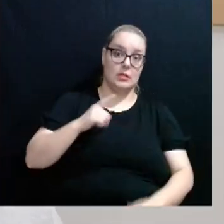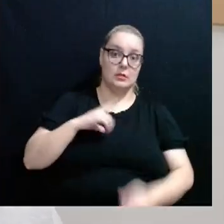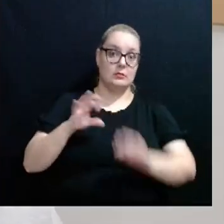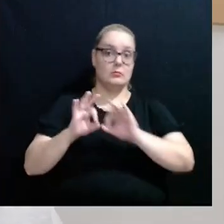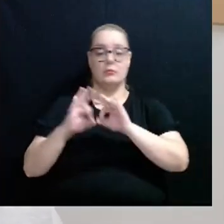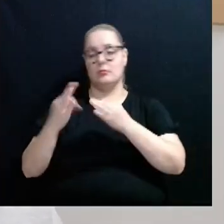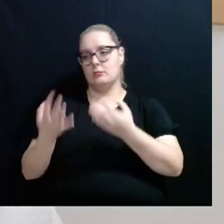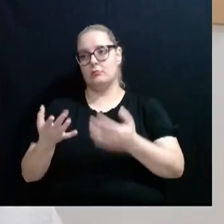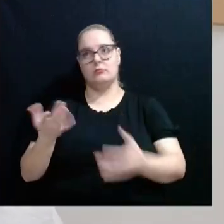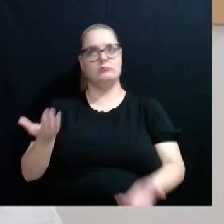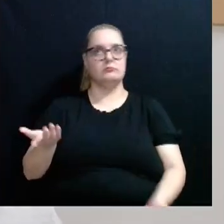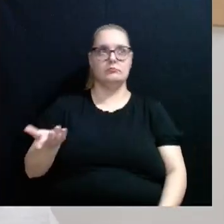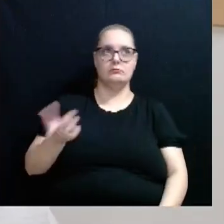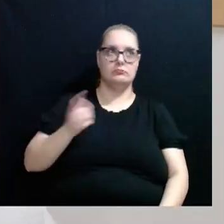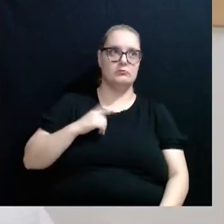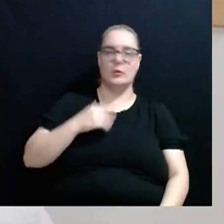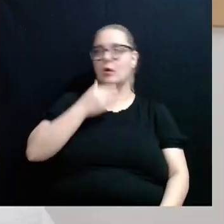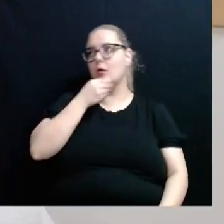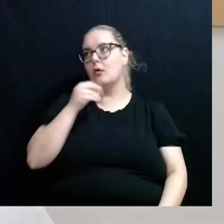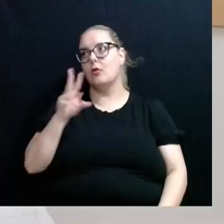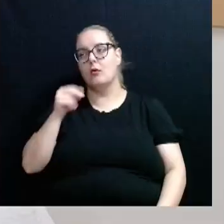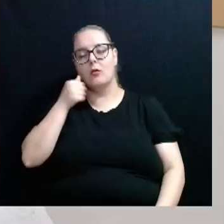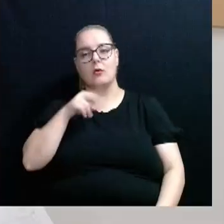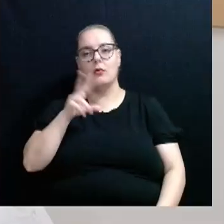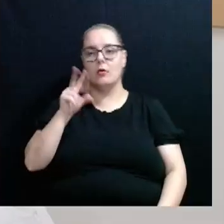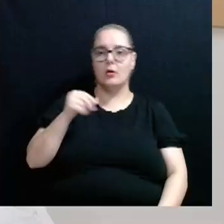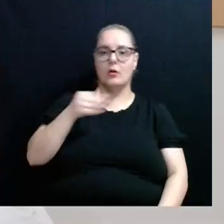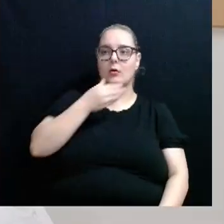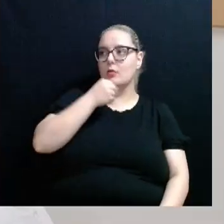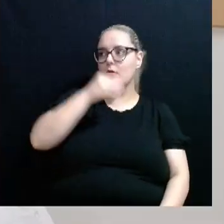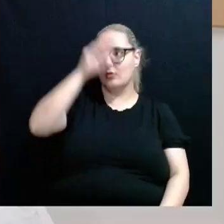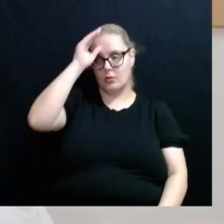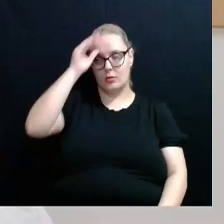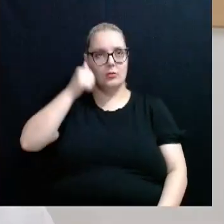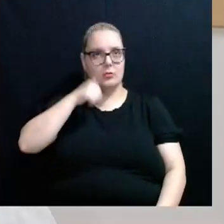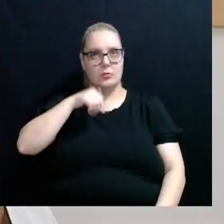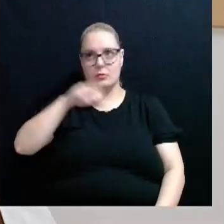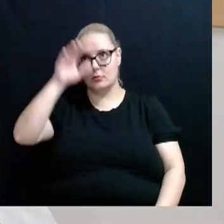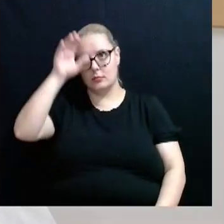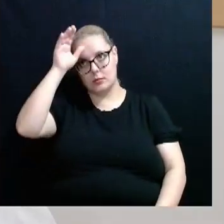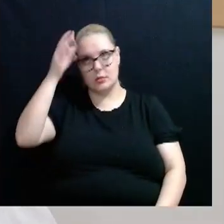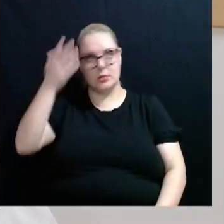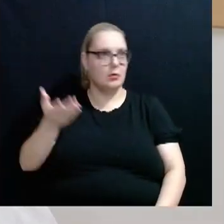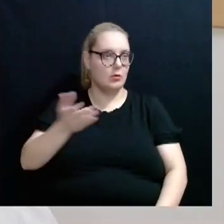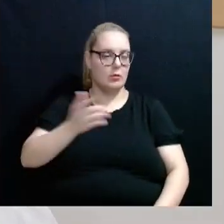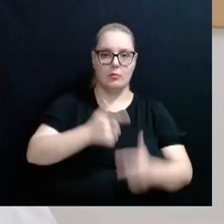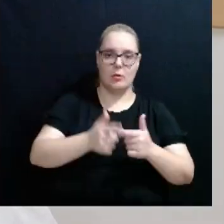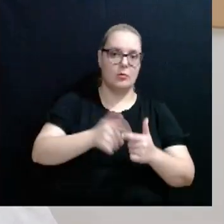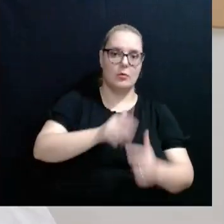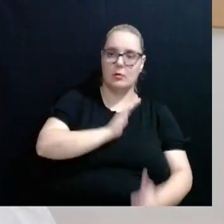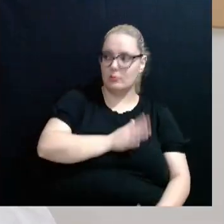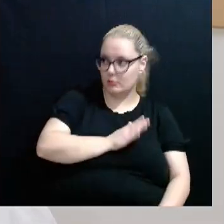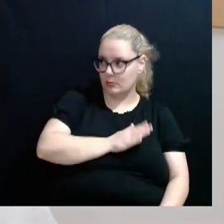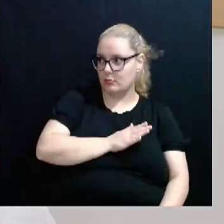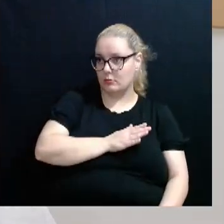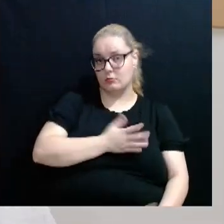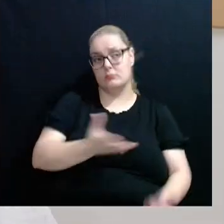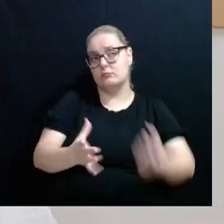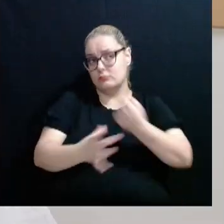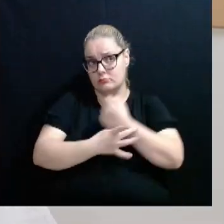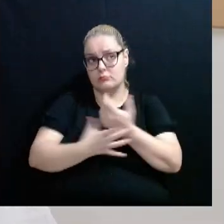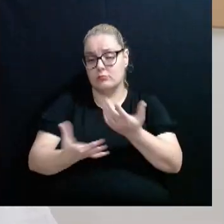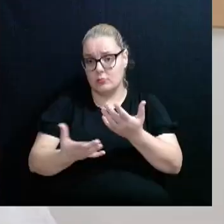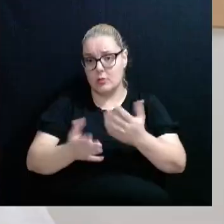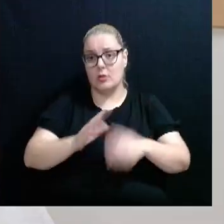tem os avós, os tios, os pais com problema no coração. Então, me interessa um seguro que foque doenças do